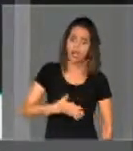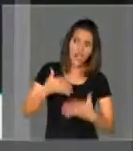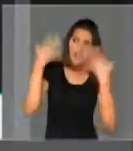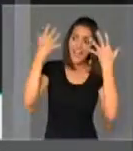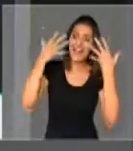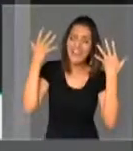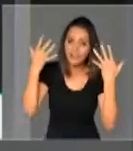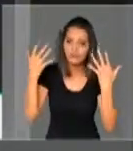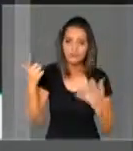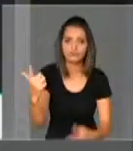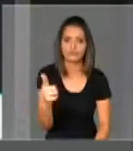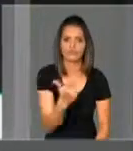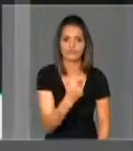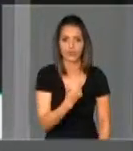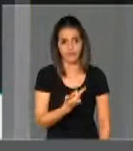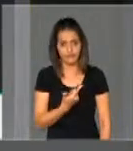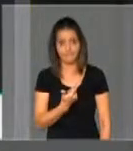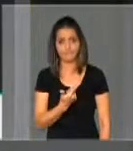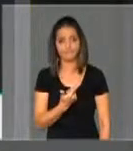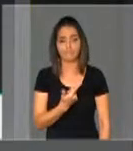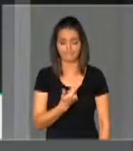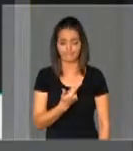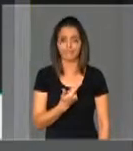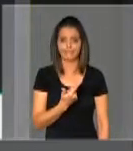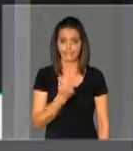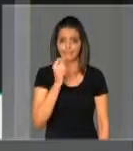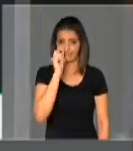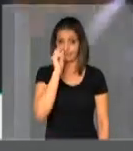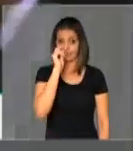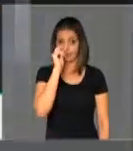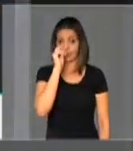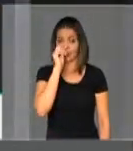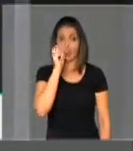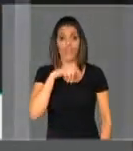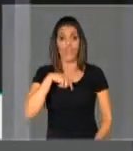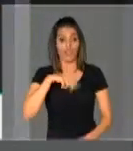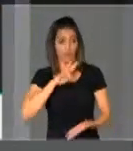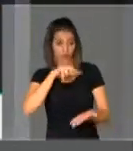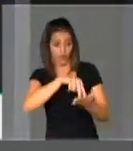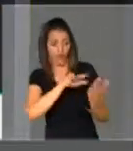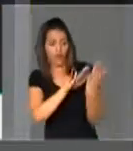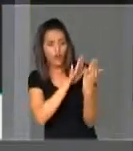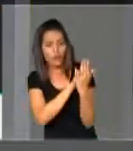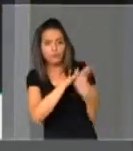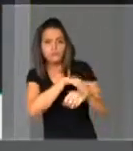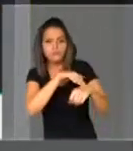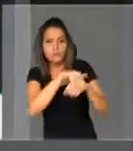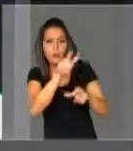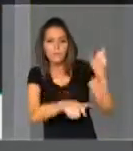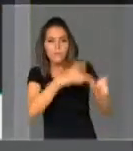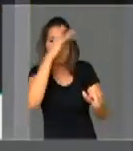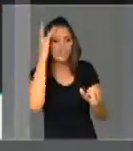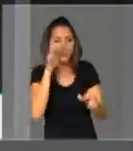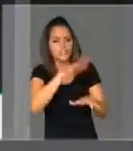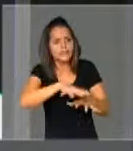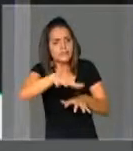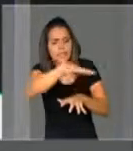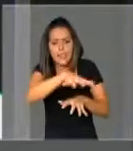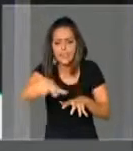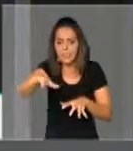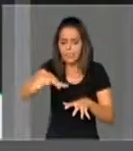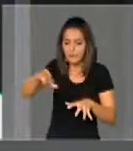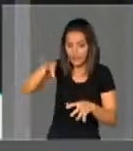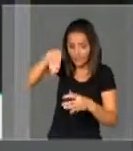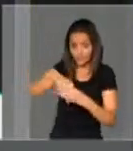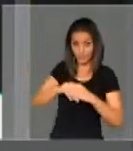Conversando com as pessoas, conversando, senhora presidente, com pessoas de diversos segmentos da